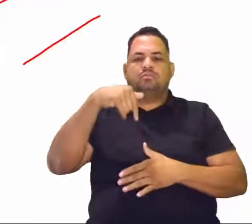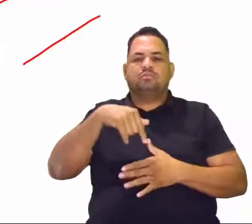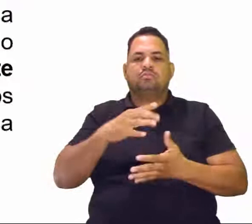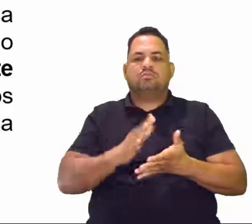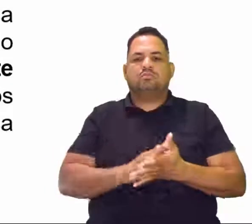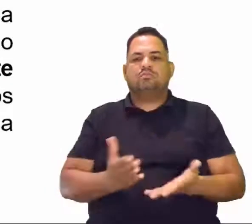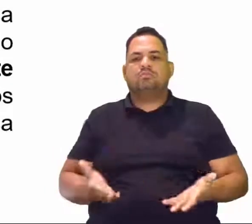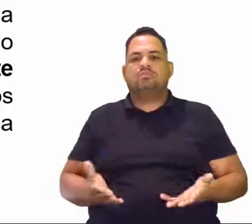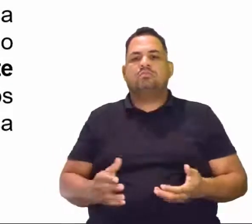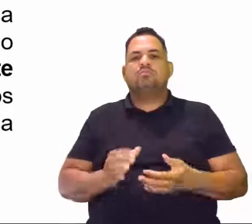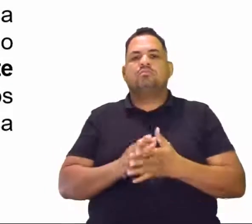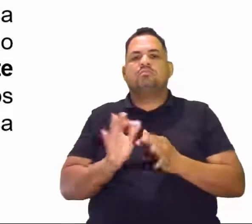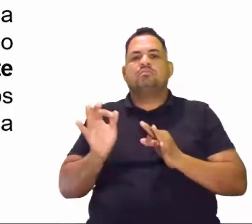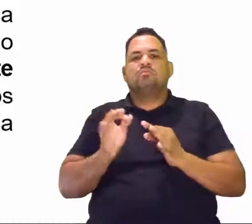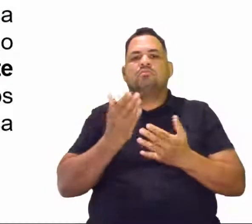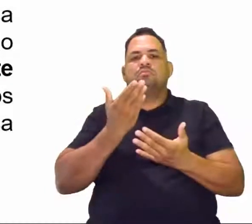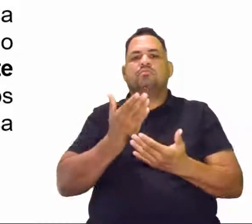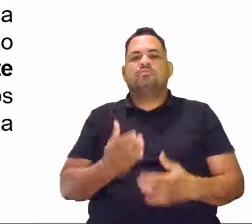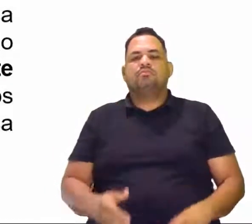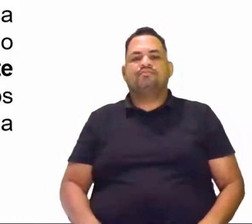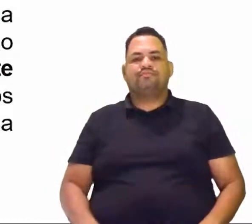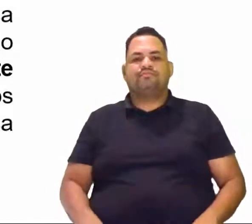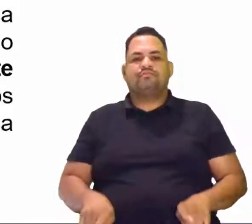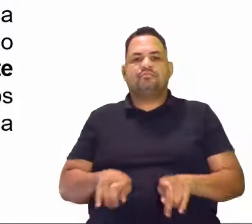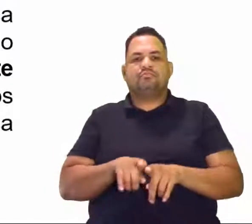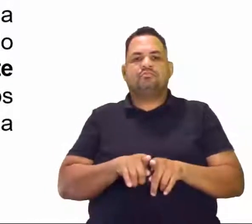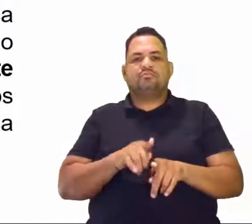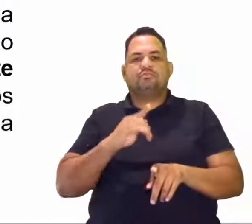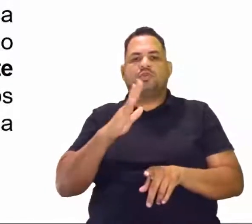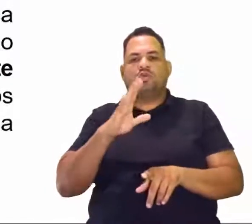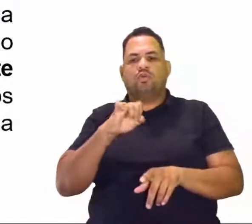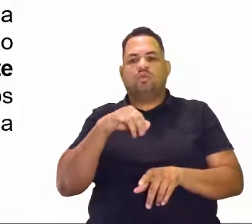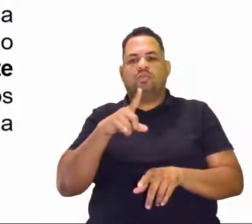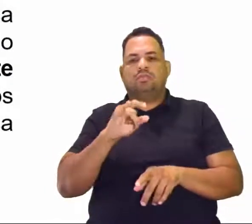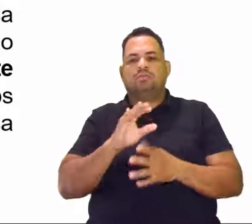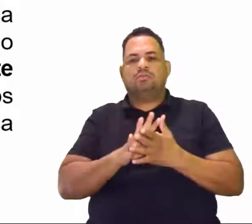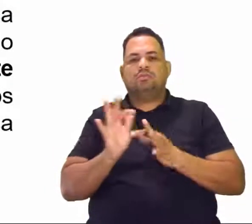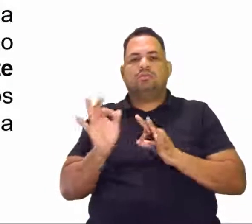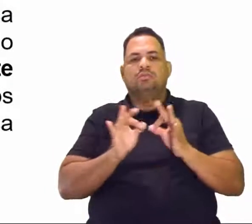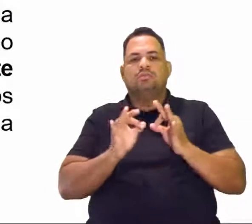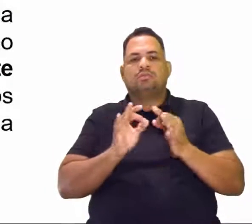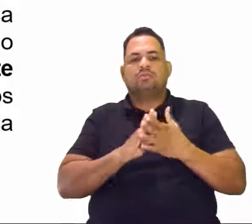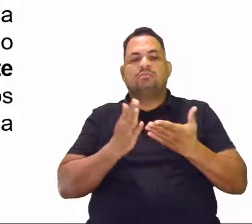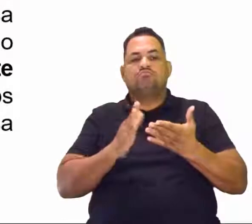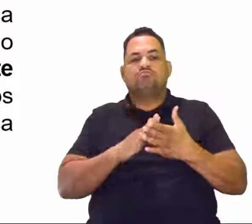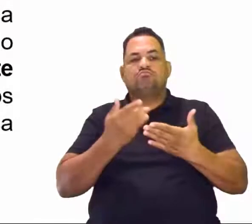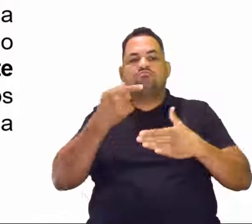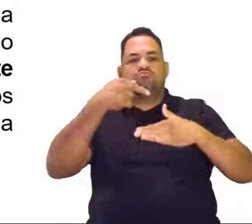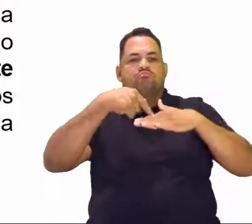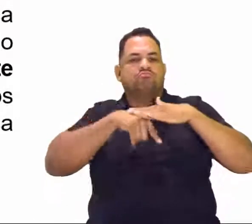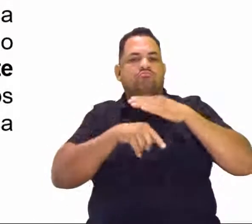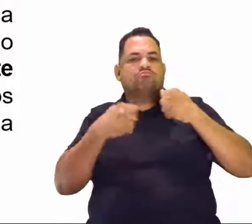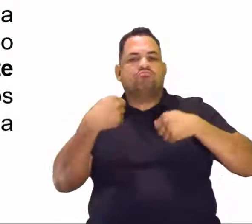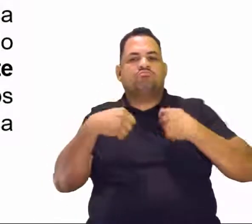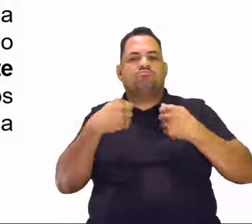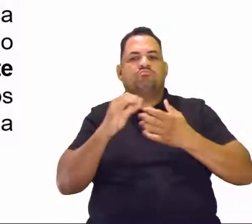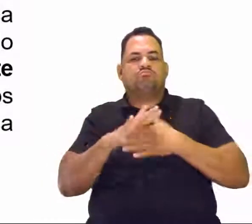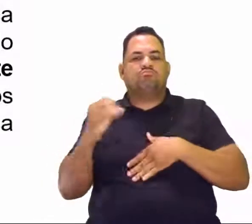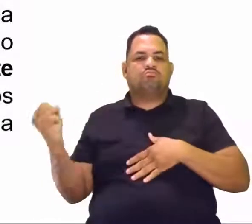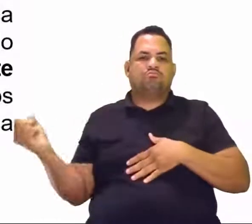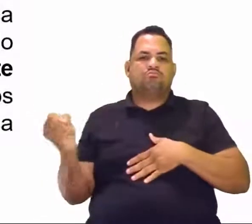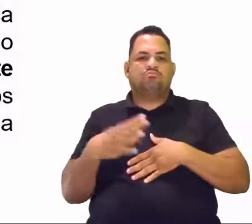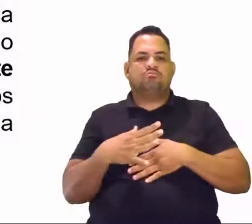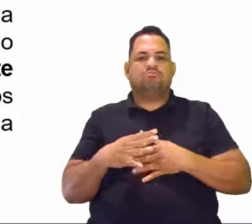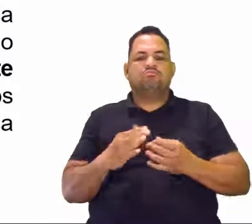posta estudada pelo que hum no então a comunidade se configurou como lado obscuro e necessário da